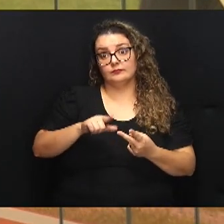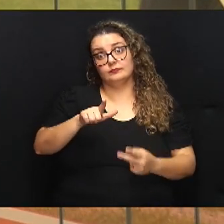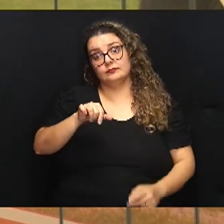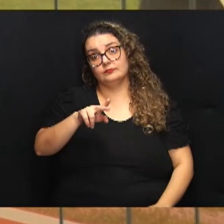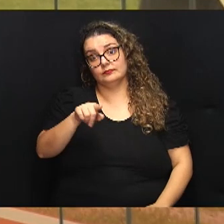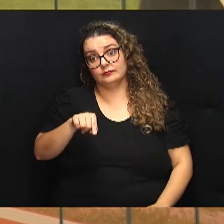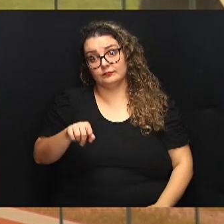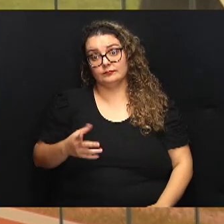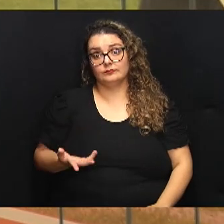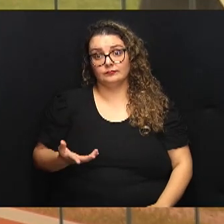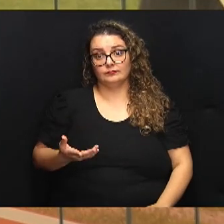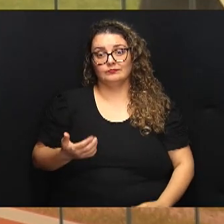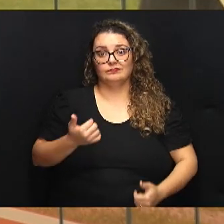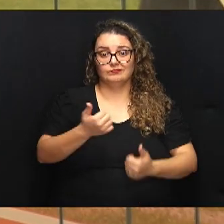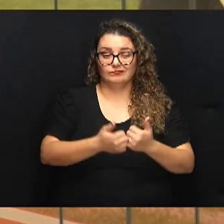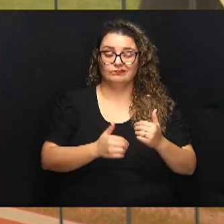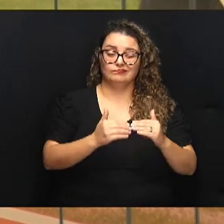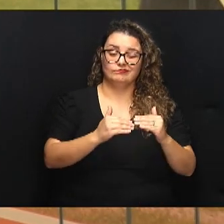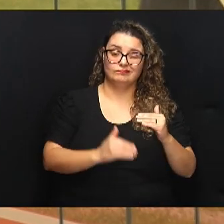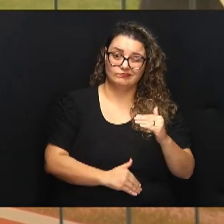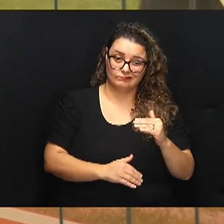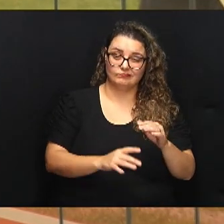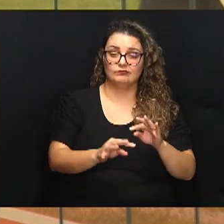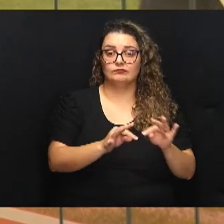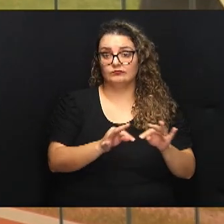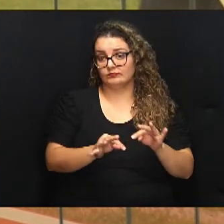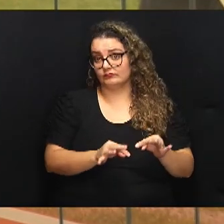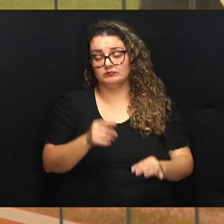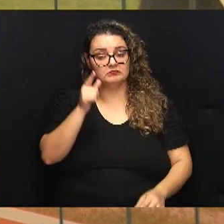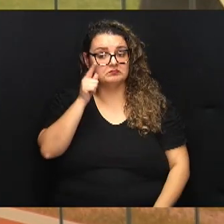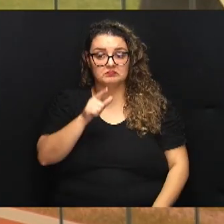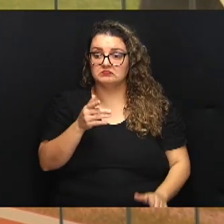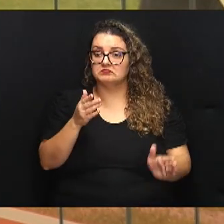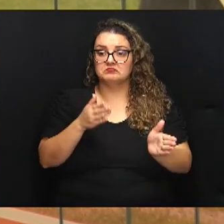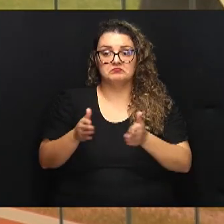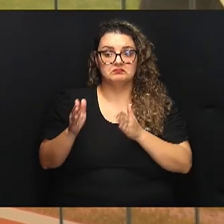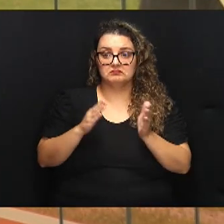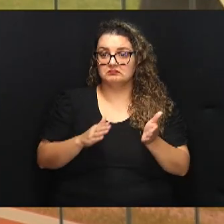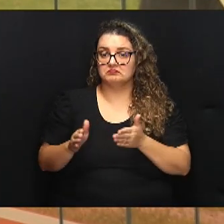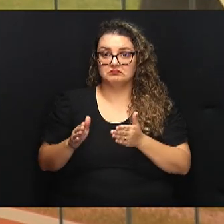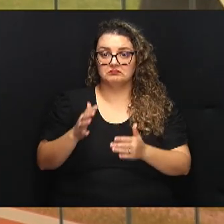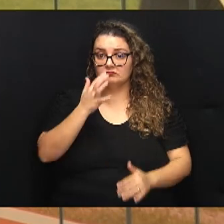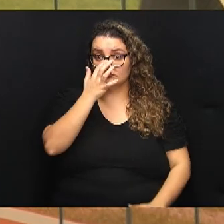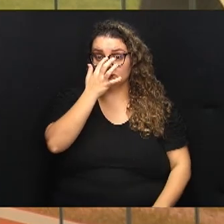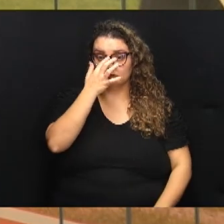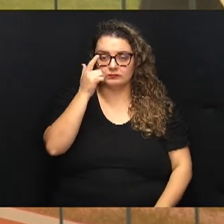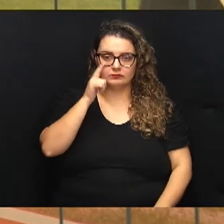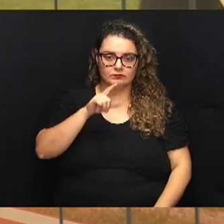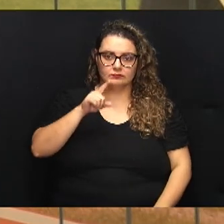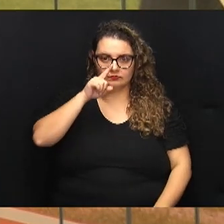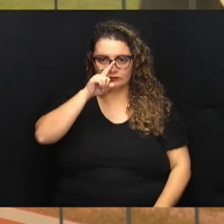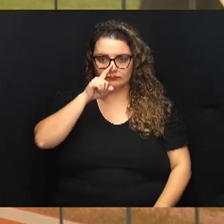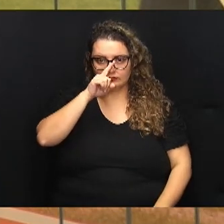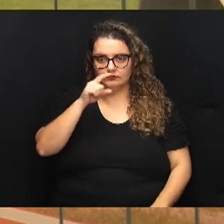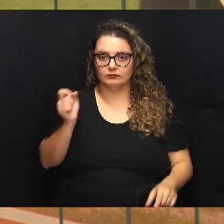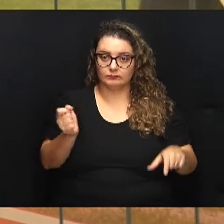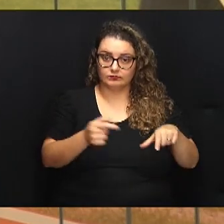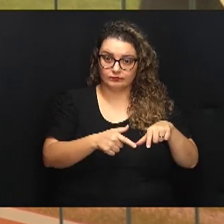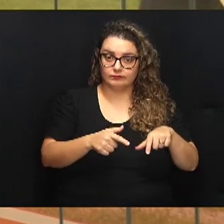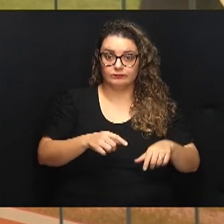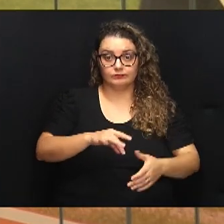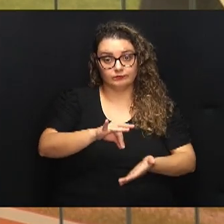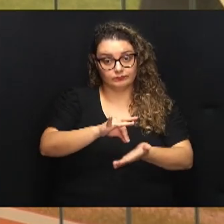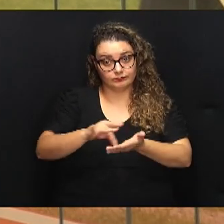exemplo. Jogo muito abaixo, tecnicamente não conseguiu produzir, não conseguiu chegar com perigo ao gol adversário.